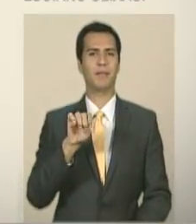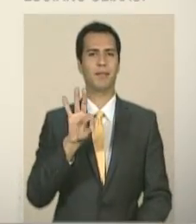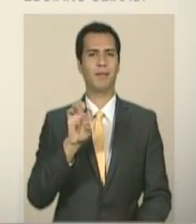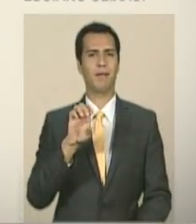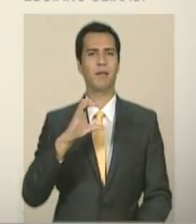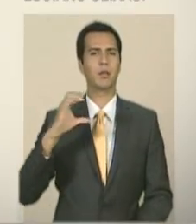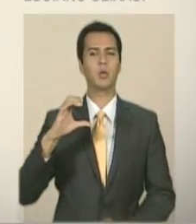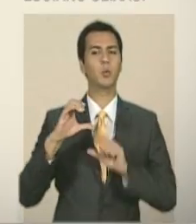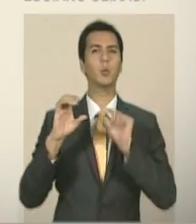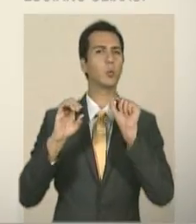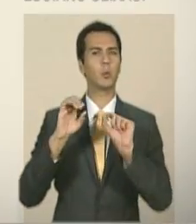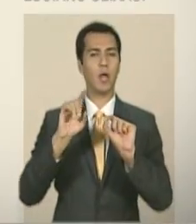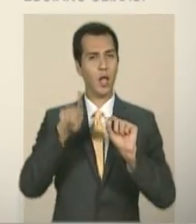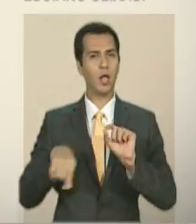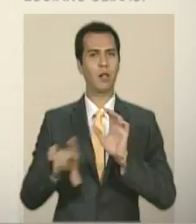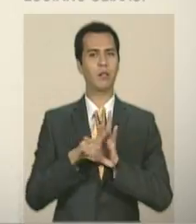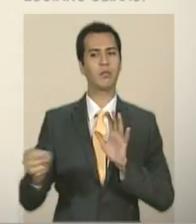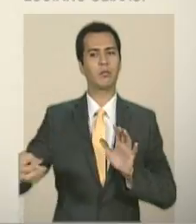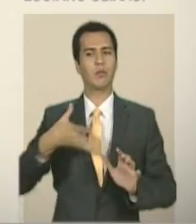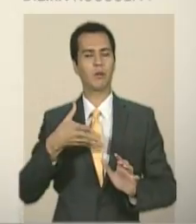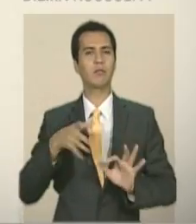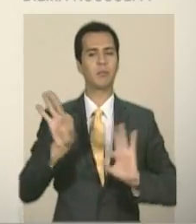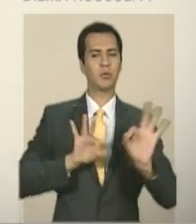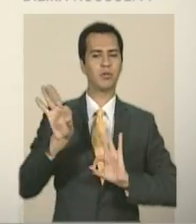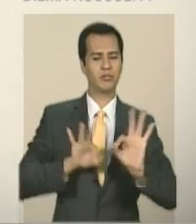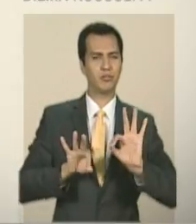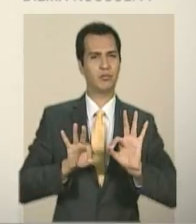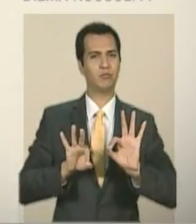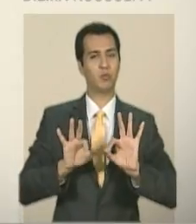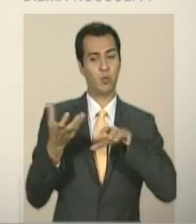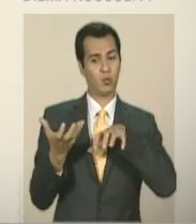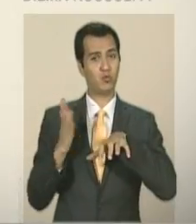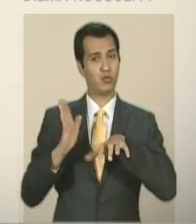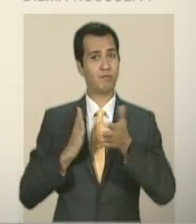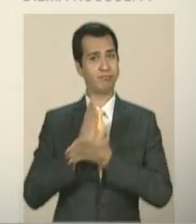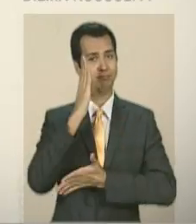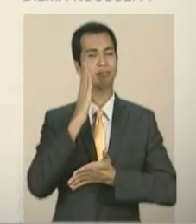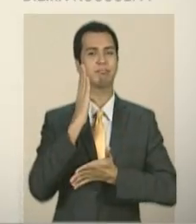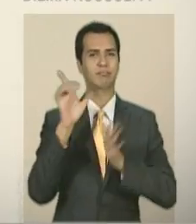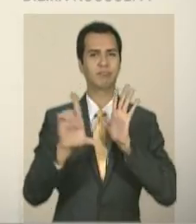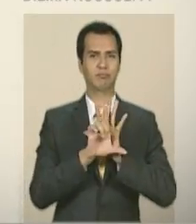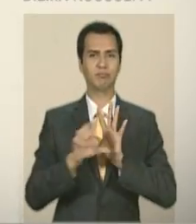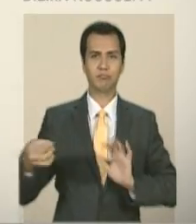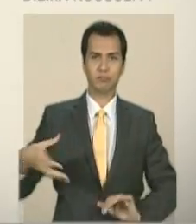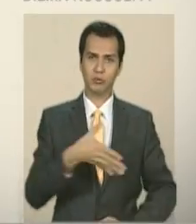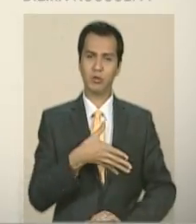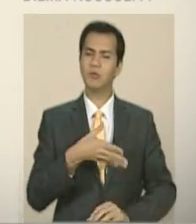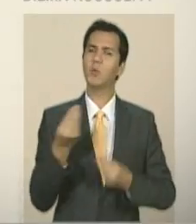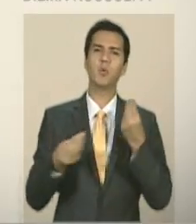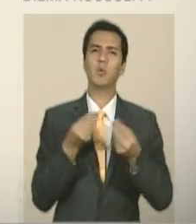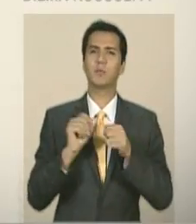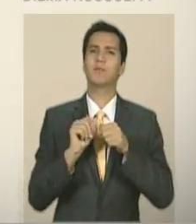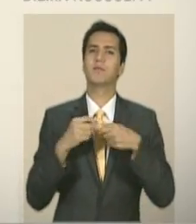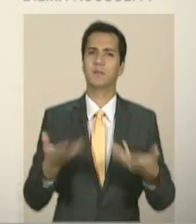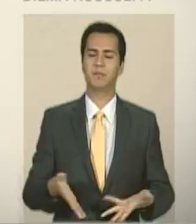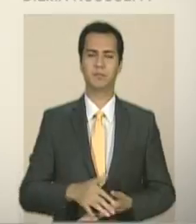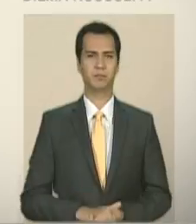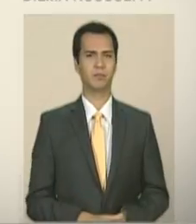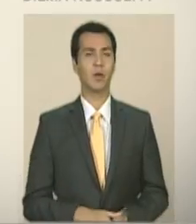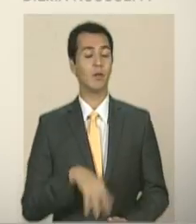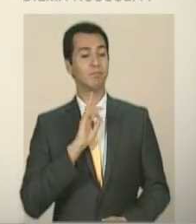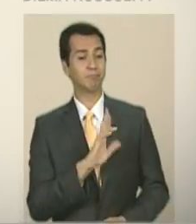que o congresso aprovou como ele vai funcionar olha Luciano programa nacional de acesso ao ensino técnico e ao emprego